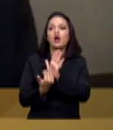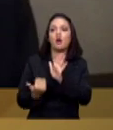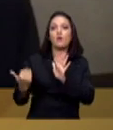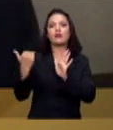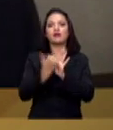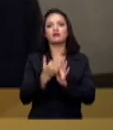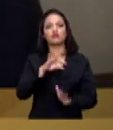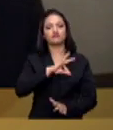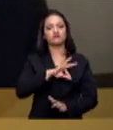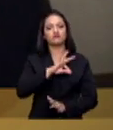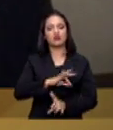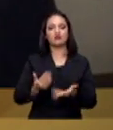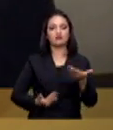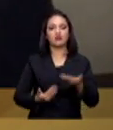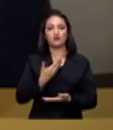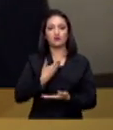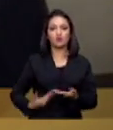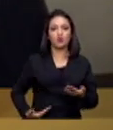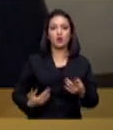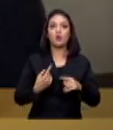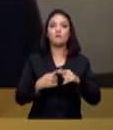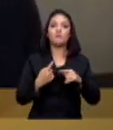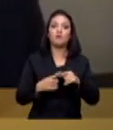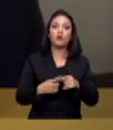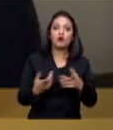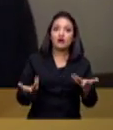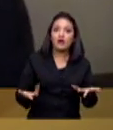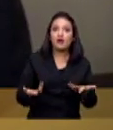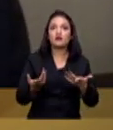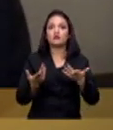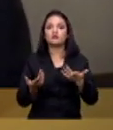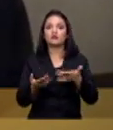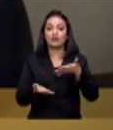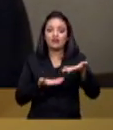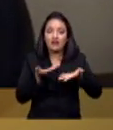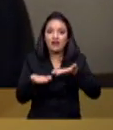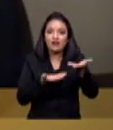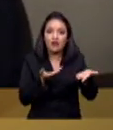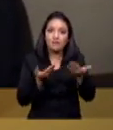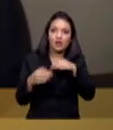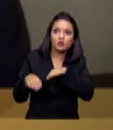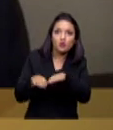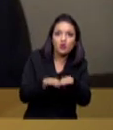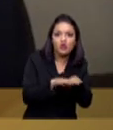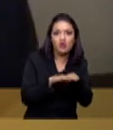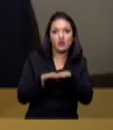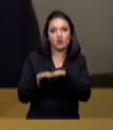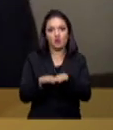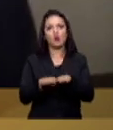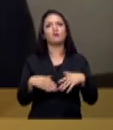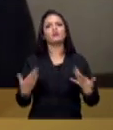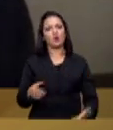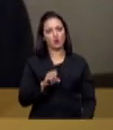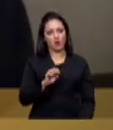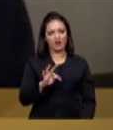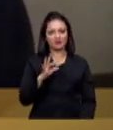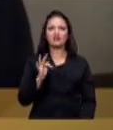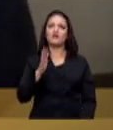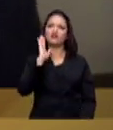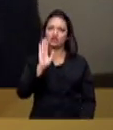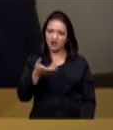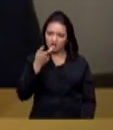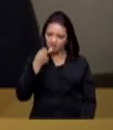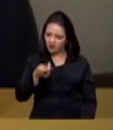sob o fundamento da isonomia. O Supremo só se manifestou, data vênia, de forma assim muito